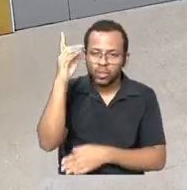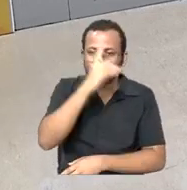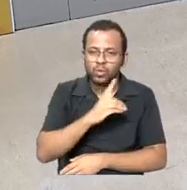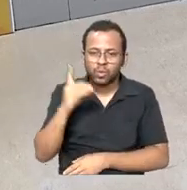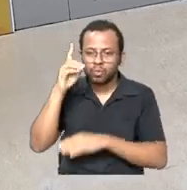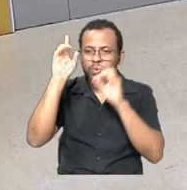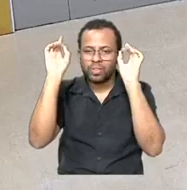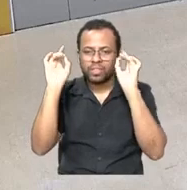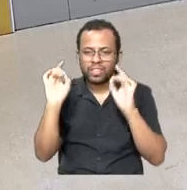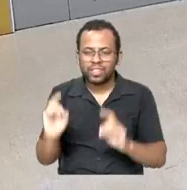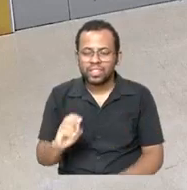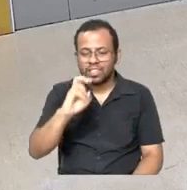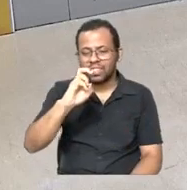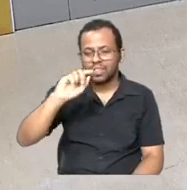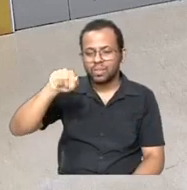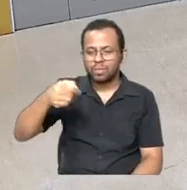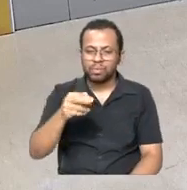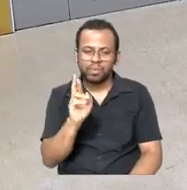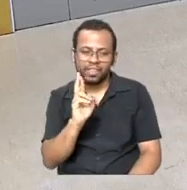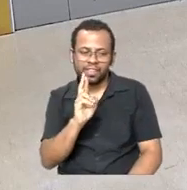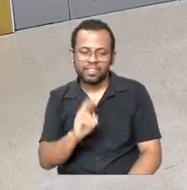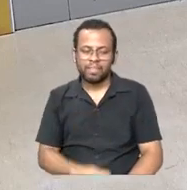com 5.000